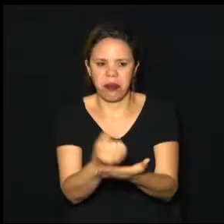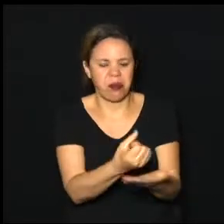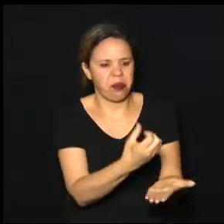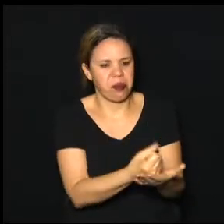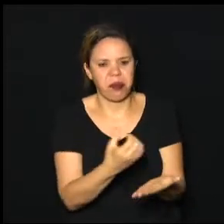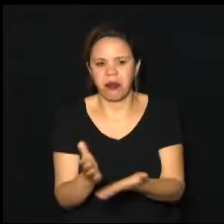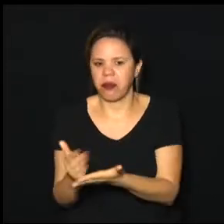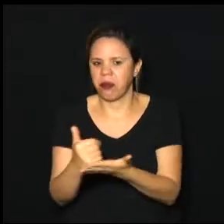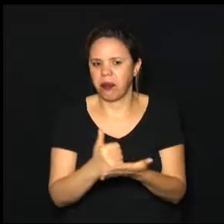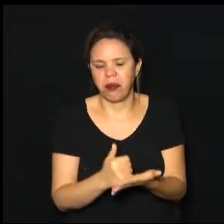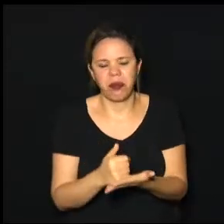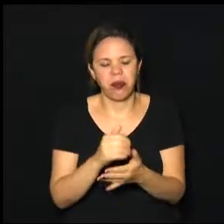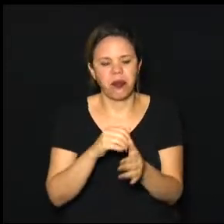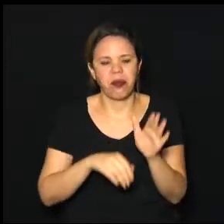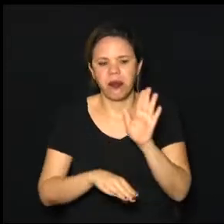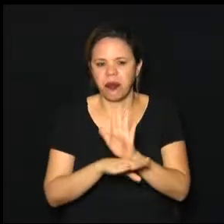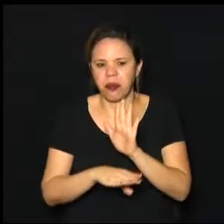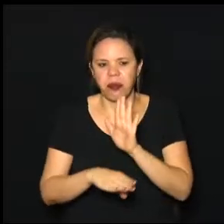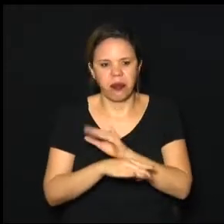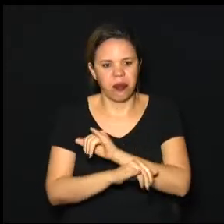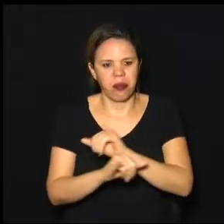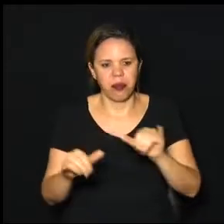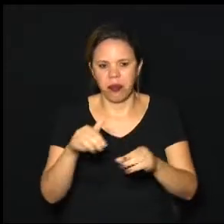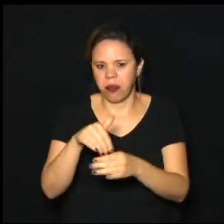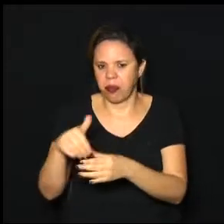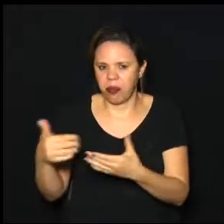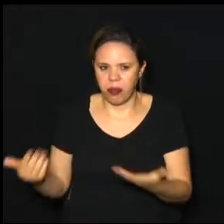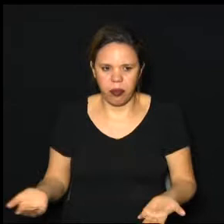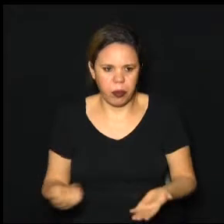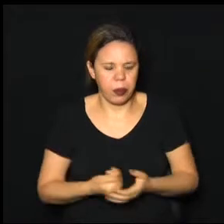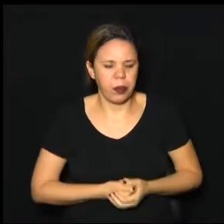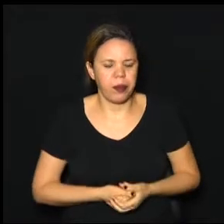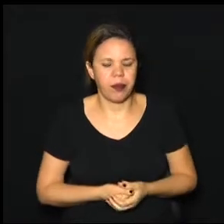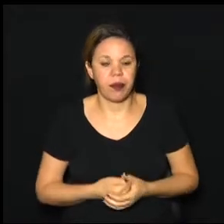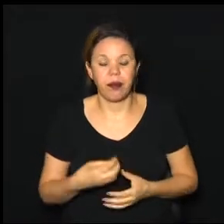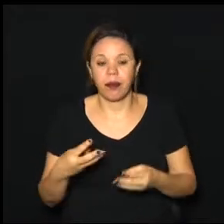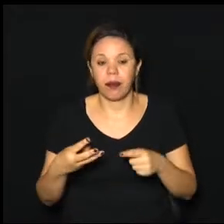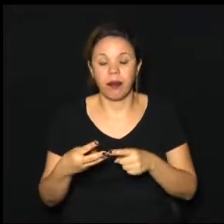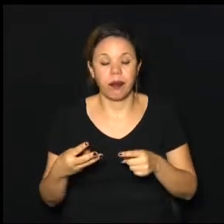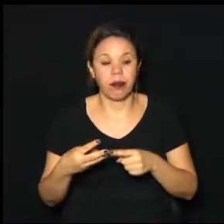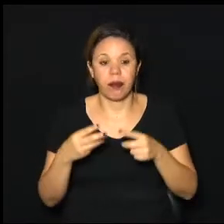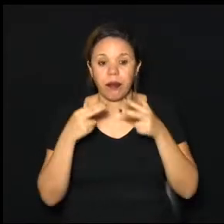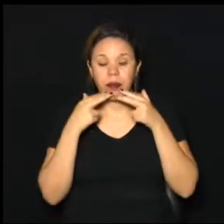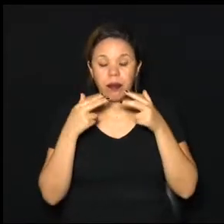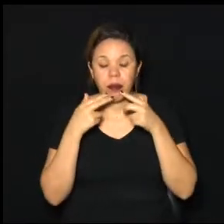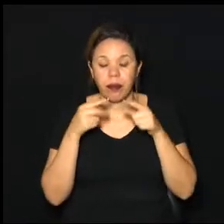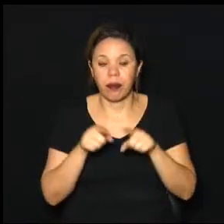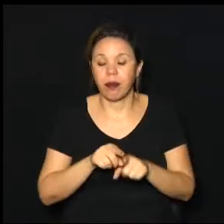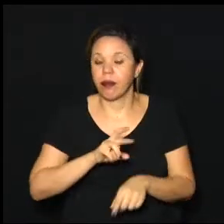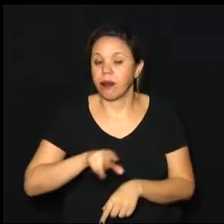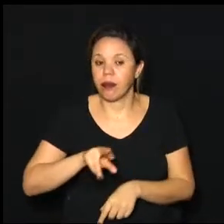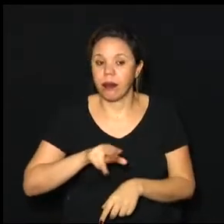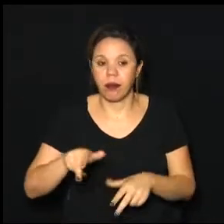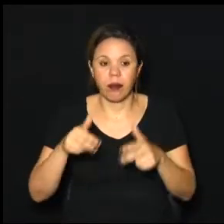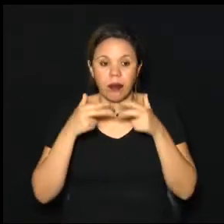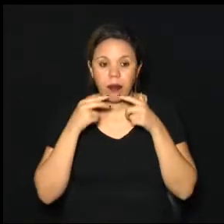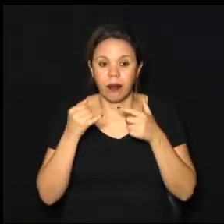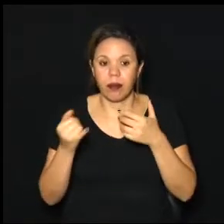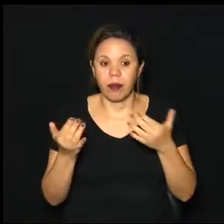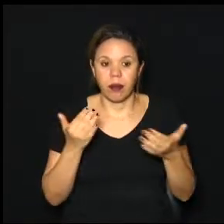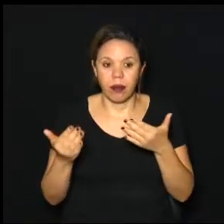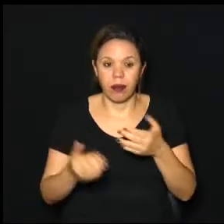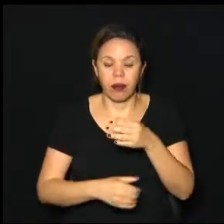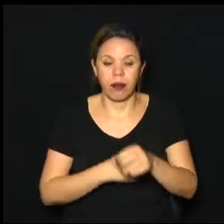para as campanhas eleitorais. A terceira novidade, que também não é uma novidade se comparada com a eleição